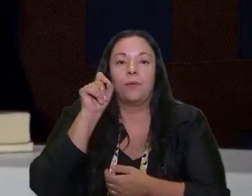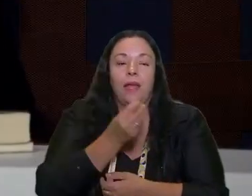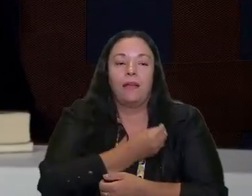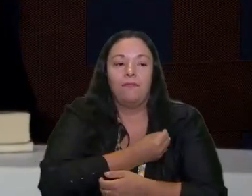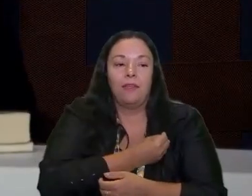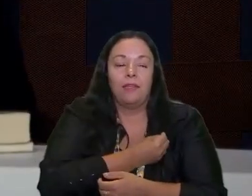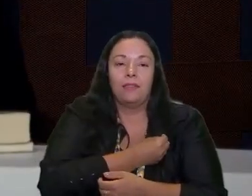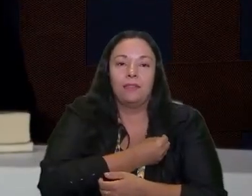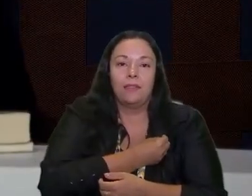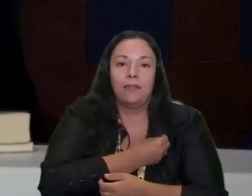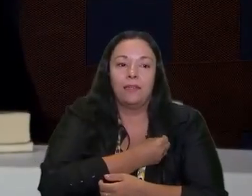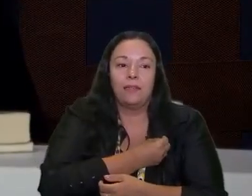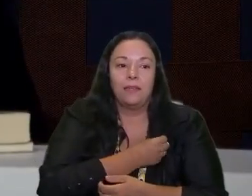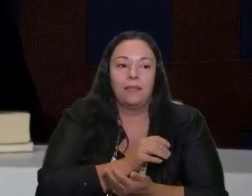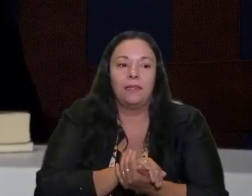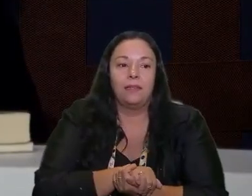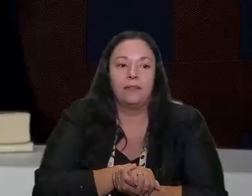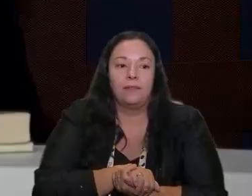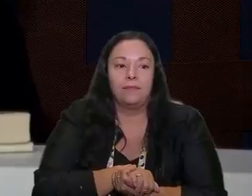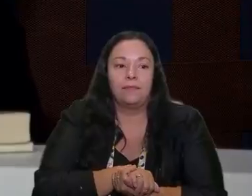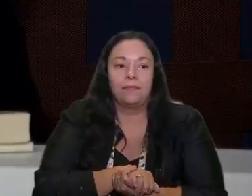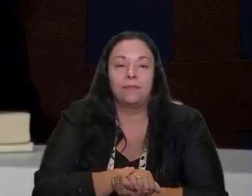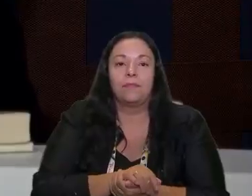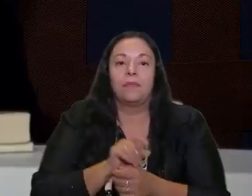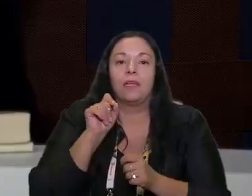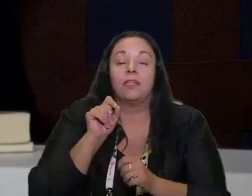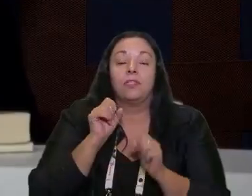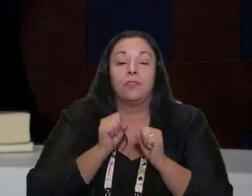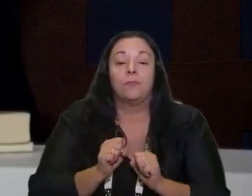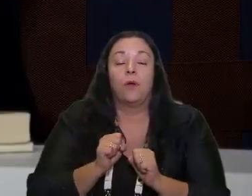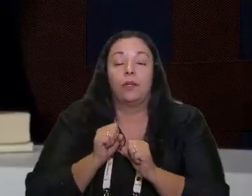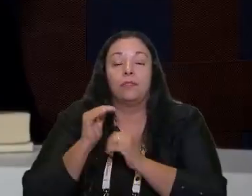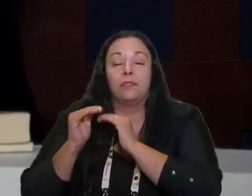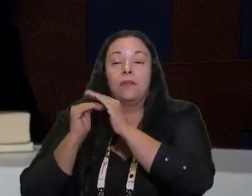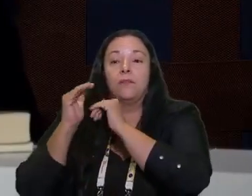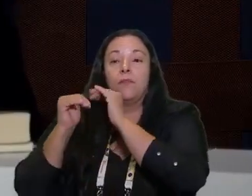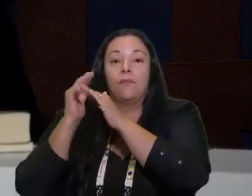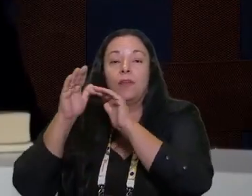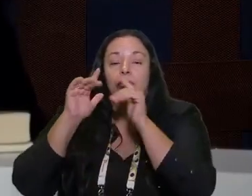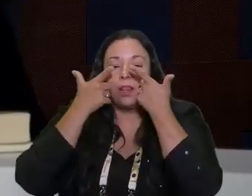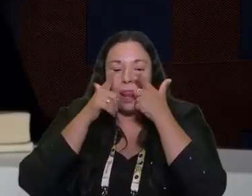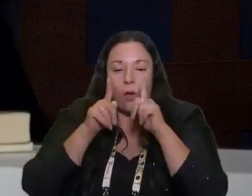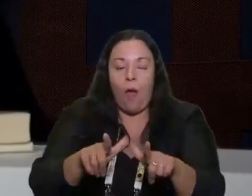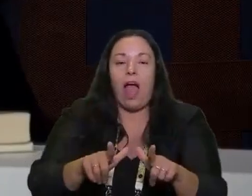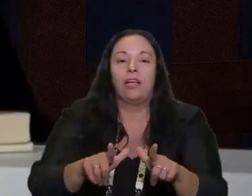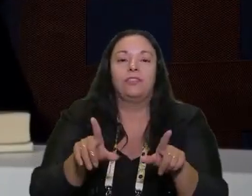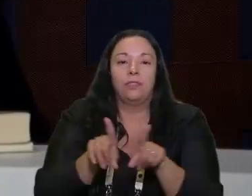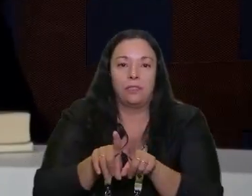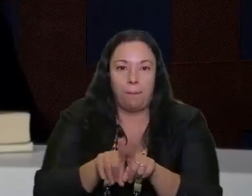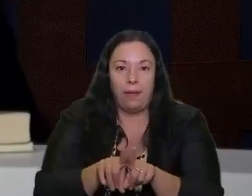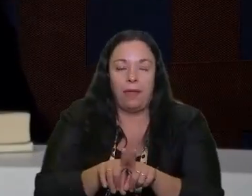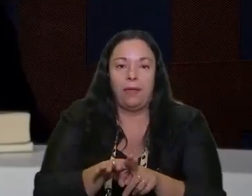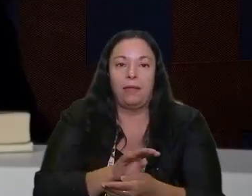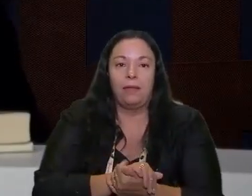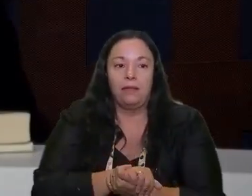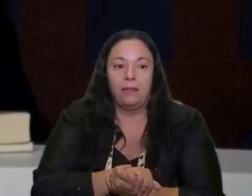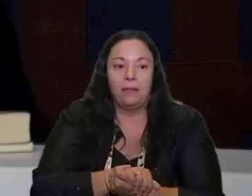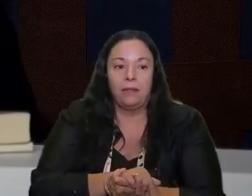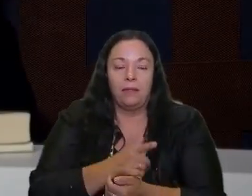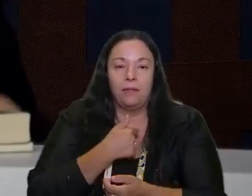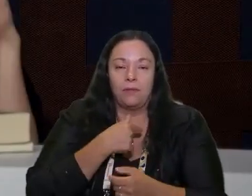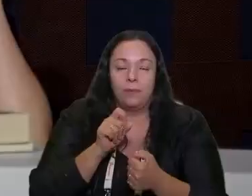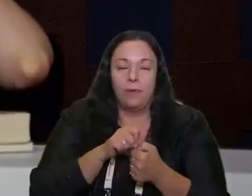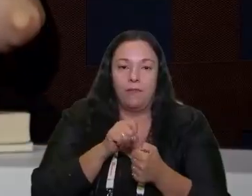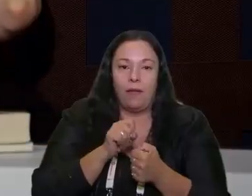é a existência, o que a gente pode desenvolver de linguagem também. Eu também faço